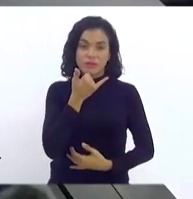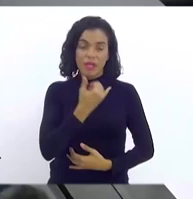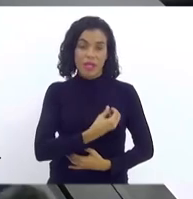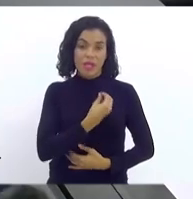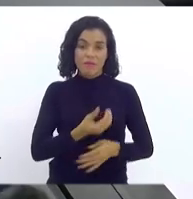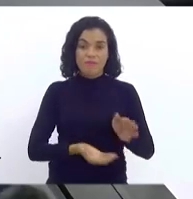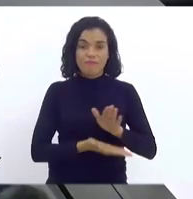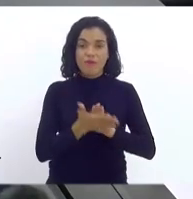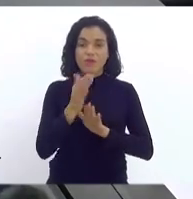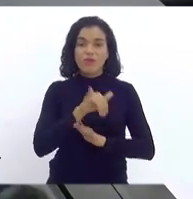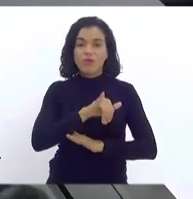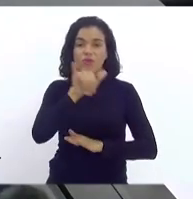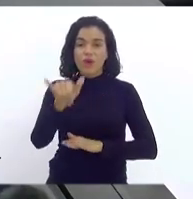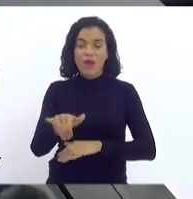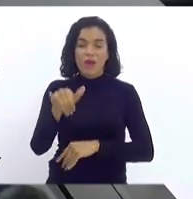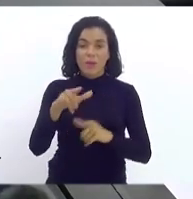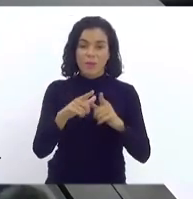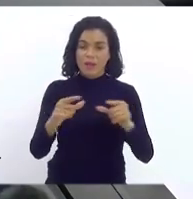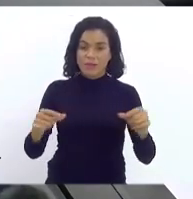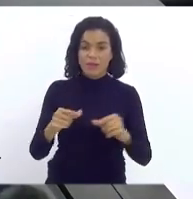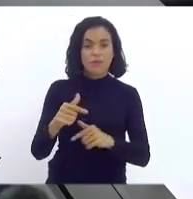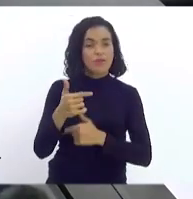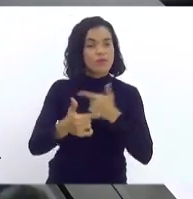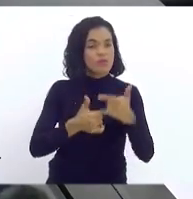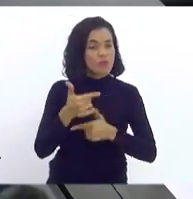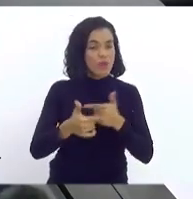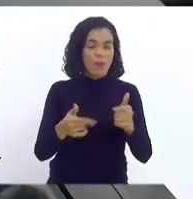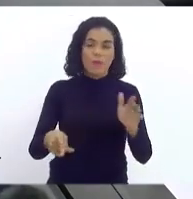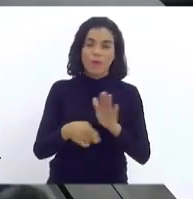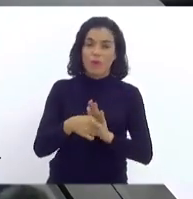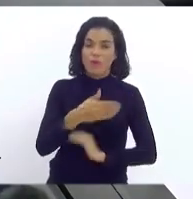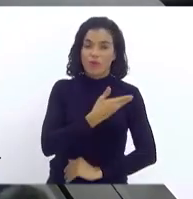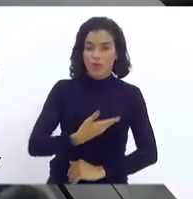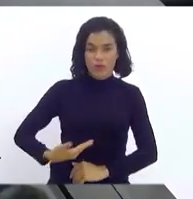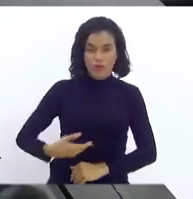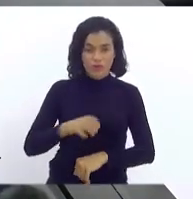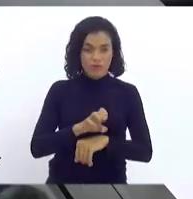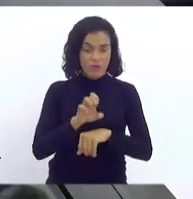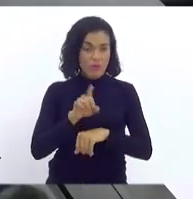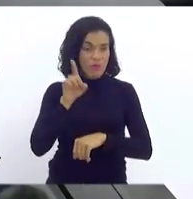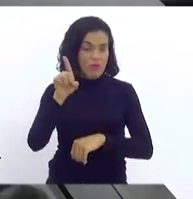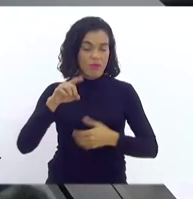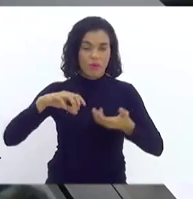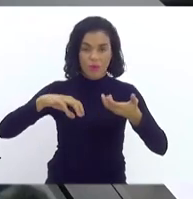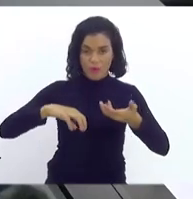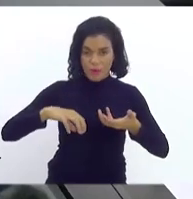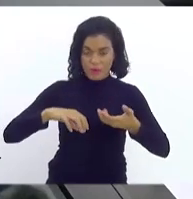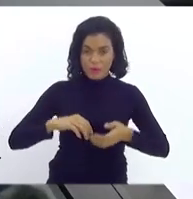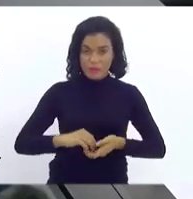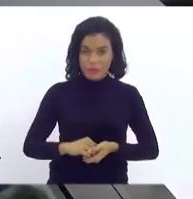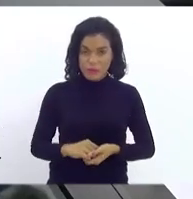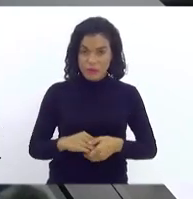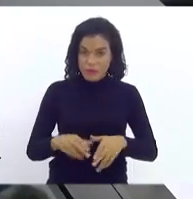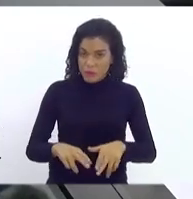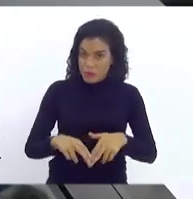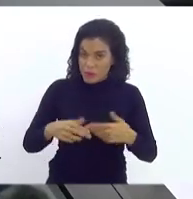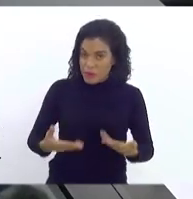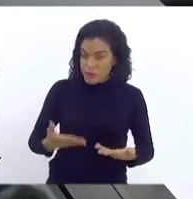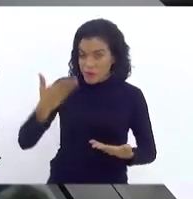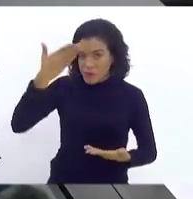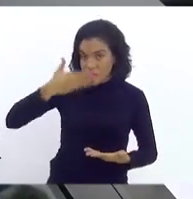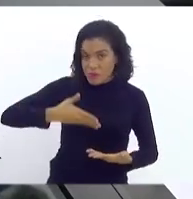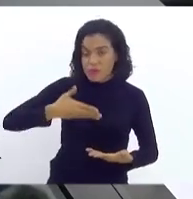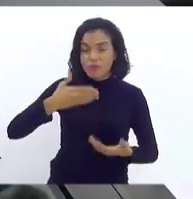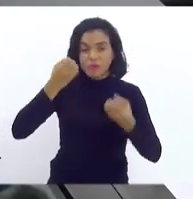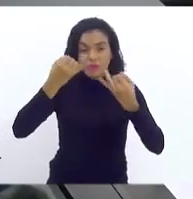Brasília para uma atividade do governo do Estado no Congresso Nacional. Então, justificando a